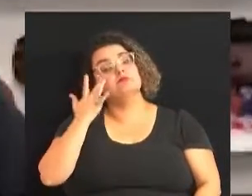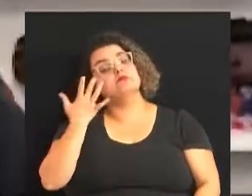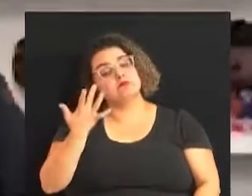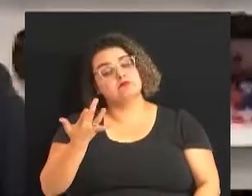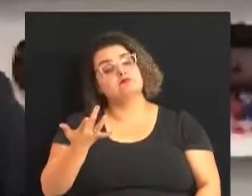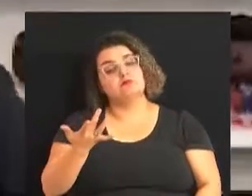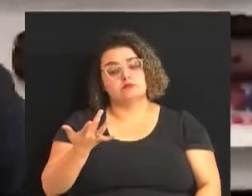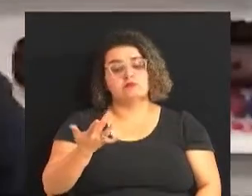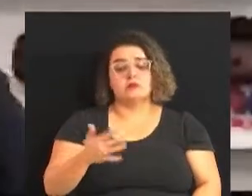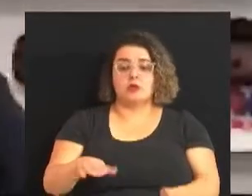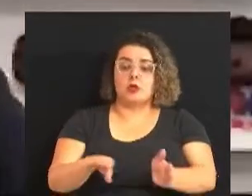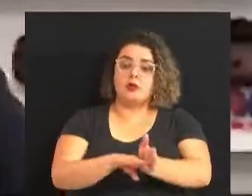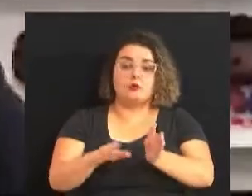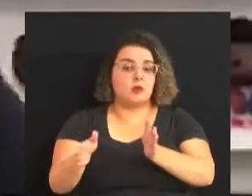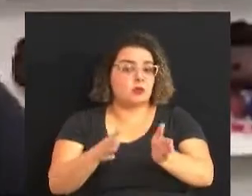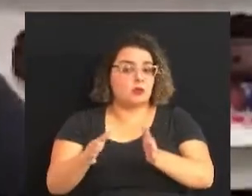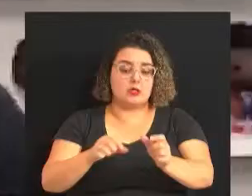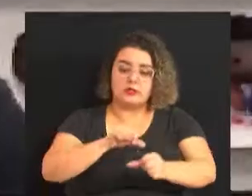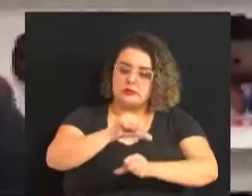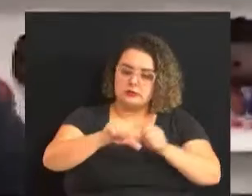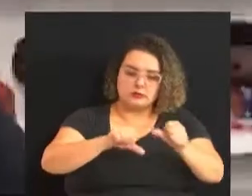chegar uma hora que a gente vai ter que renovar, né?